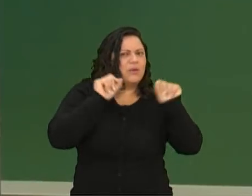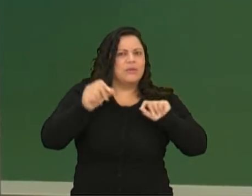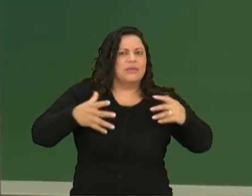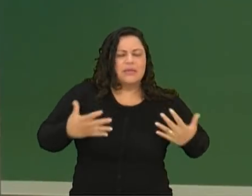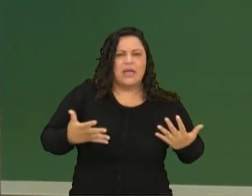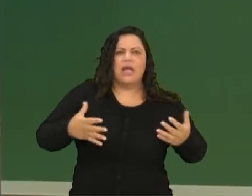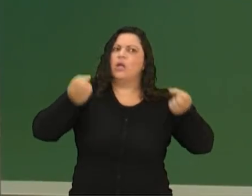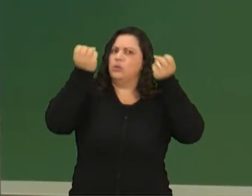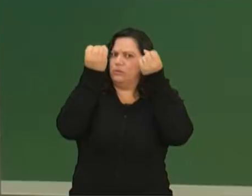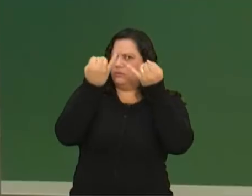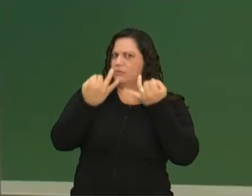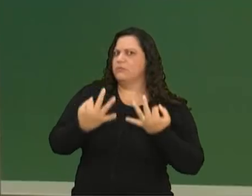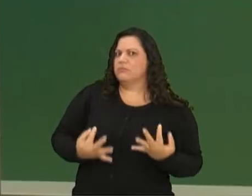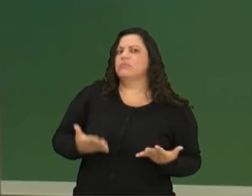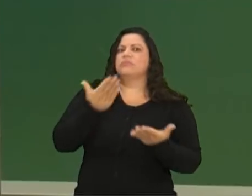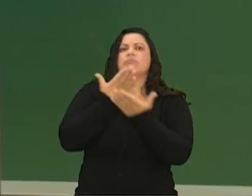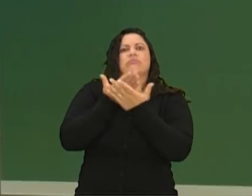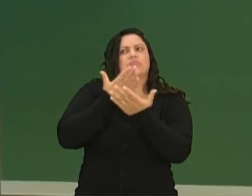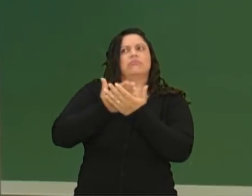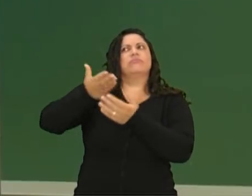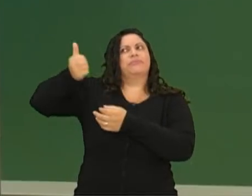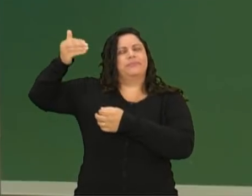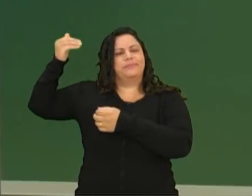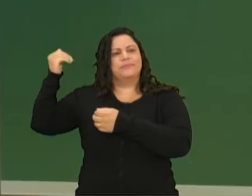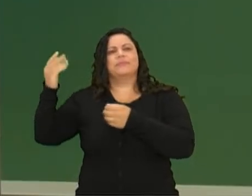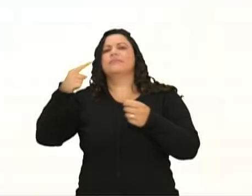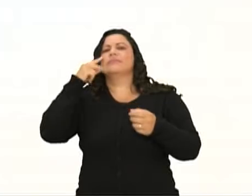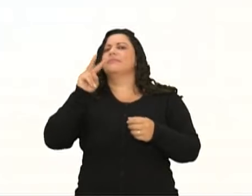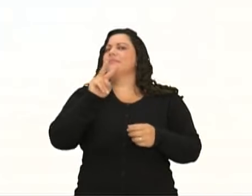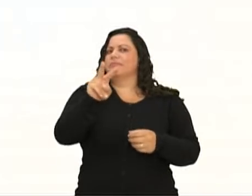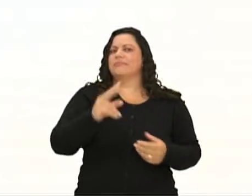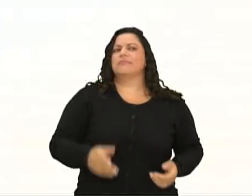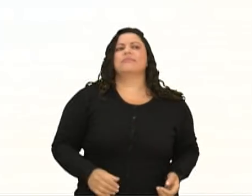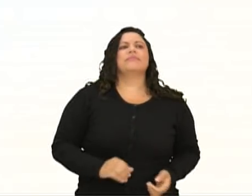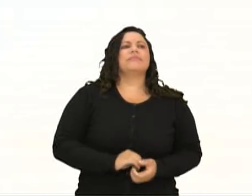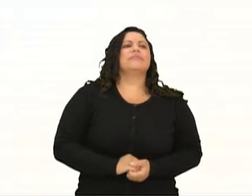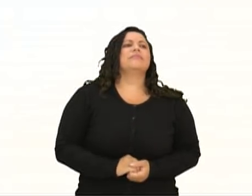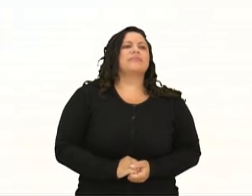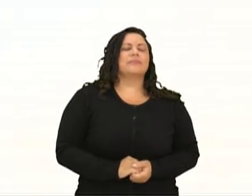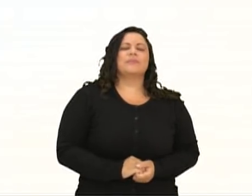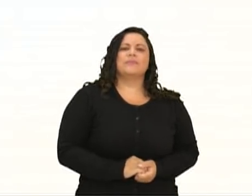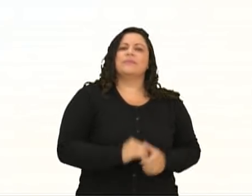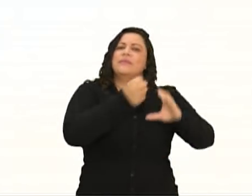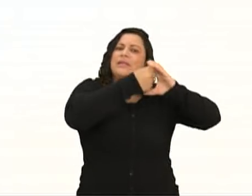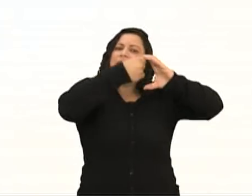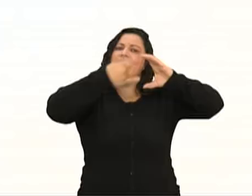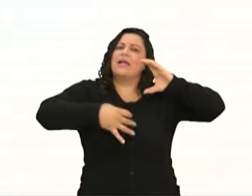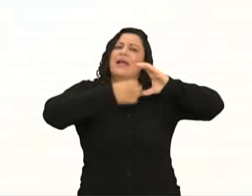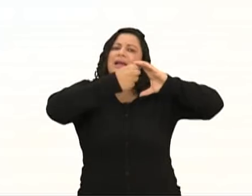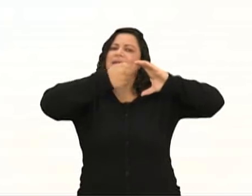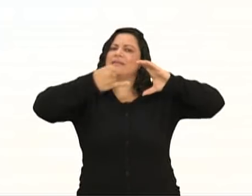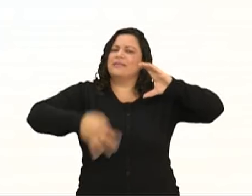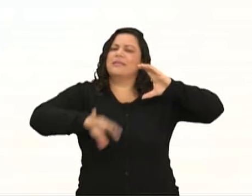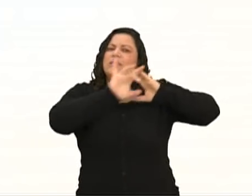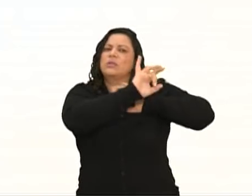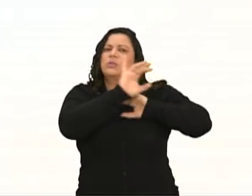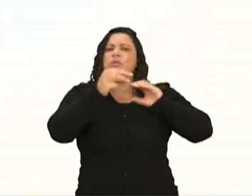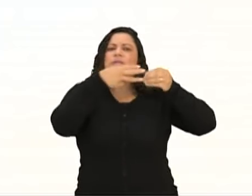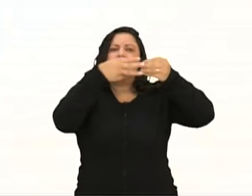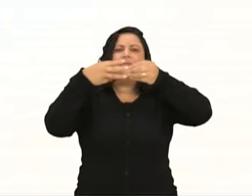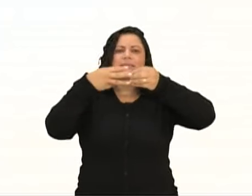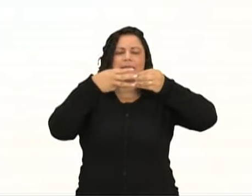um pouquinho em outras aulas sobre ela, mas vamos dar uma olhadinha. Então, as características dessa célula, elas